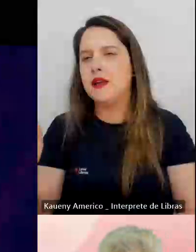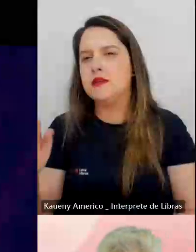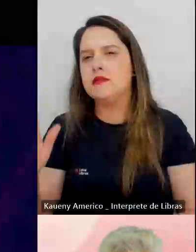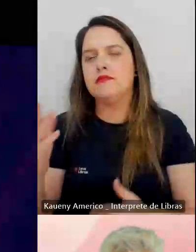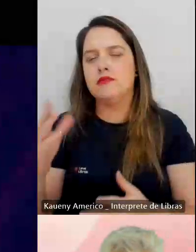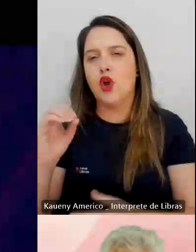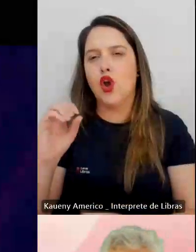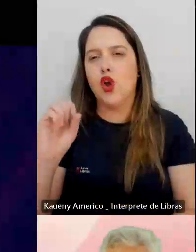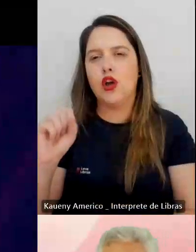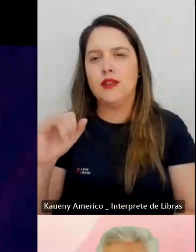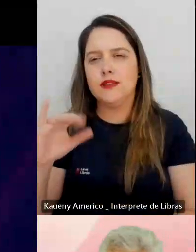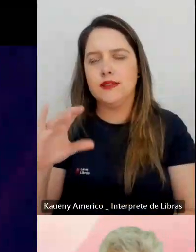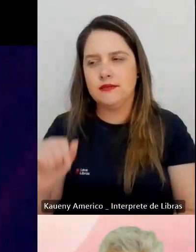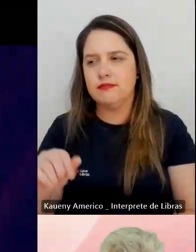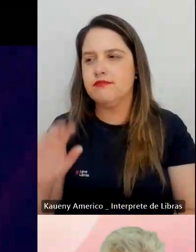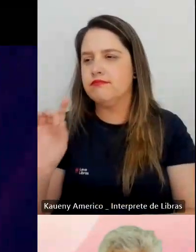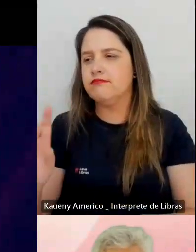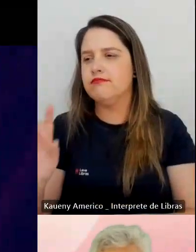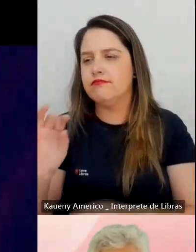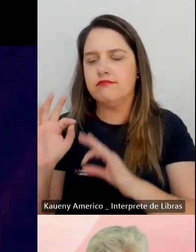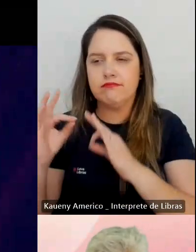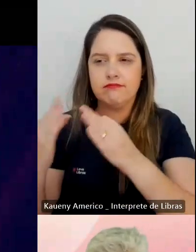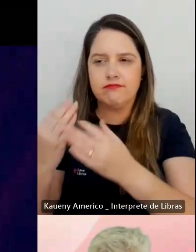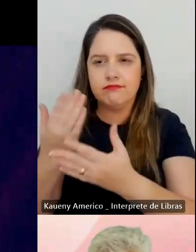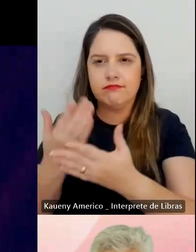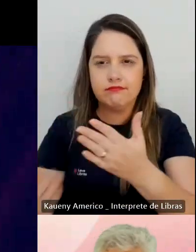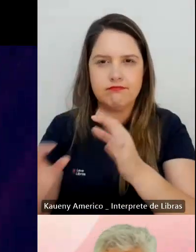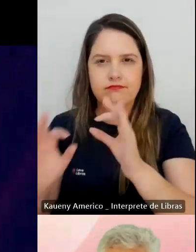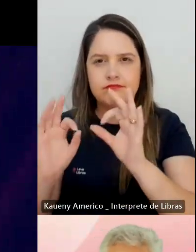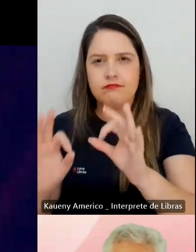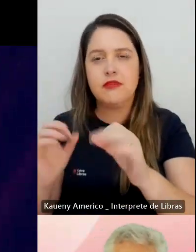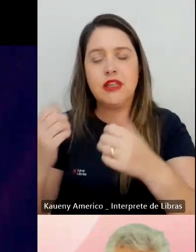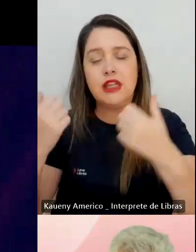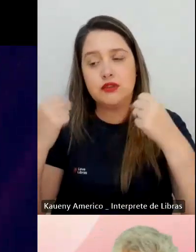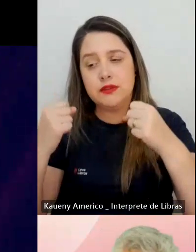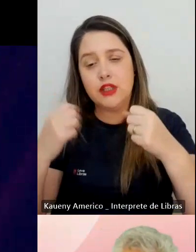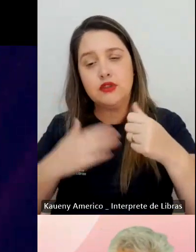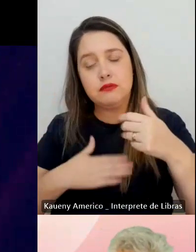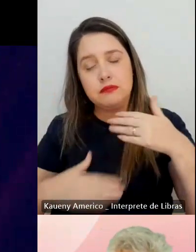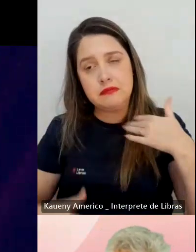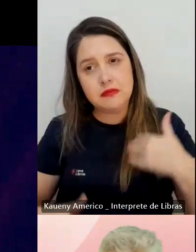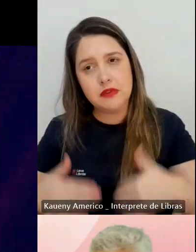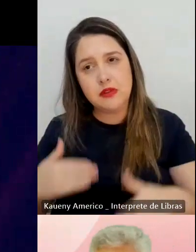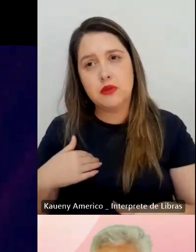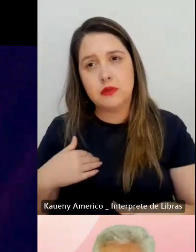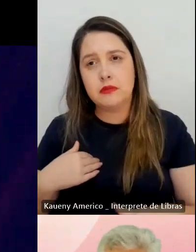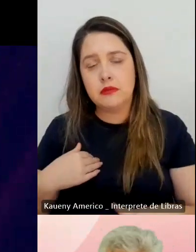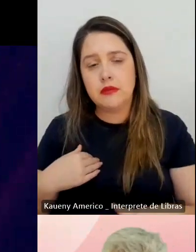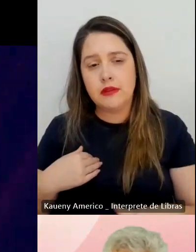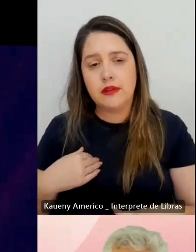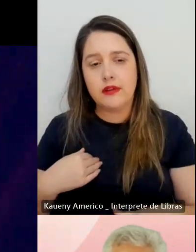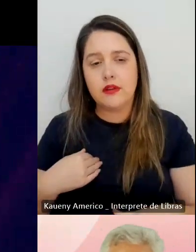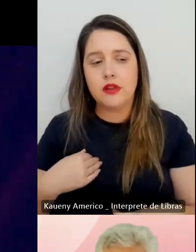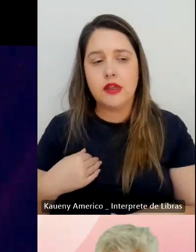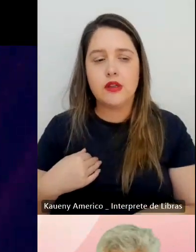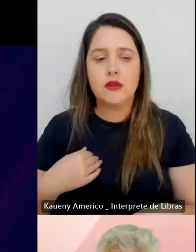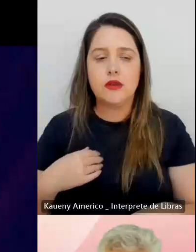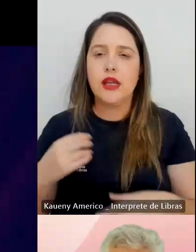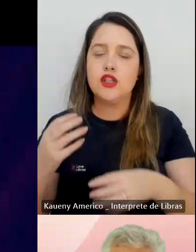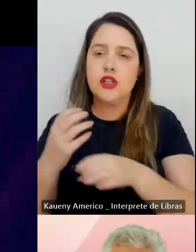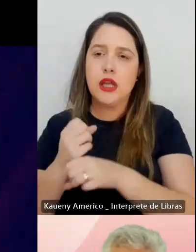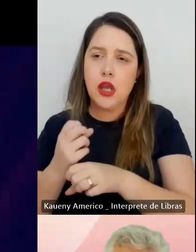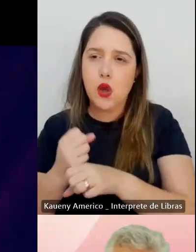Só um parêntese, como eu não perco massa óssea? Atividade física, a ingestão de cálcio, o